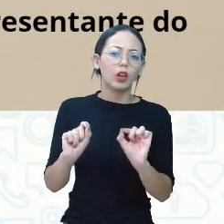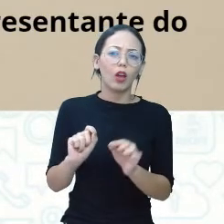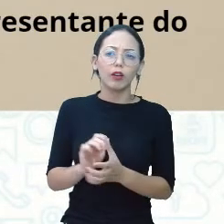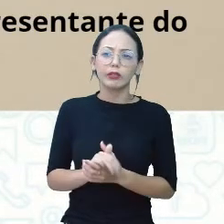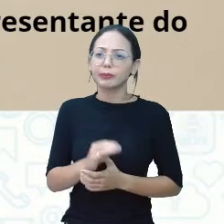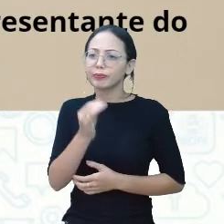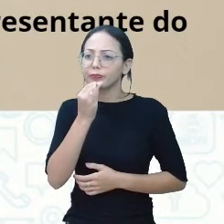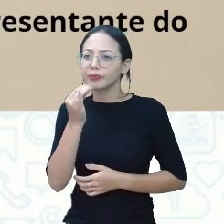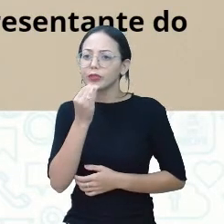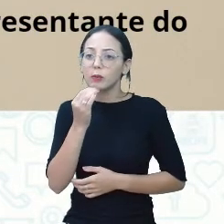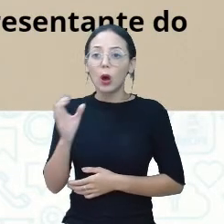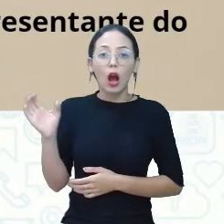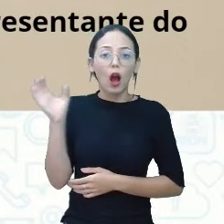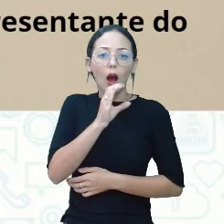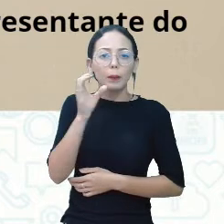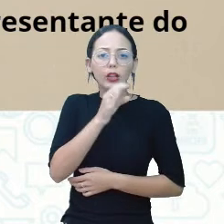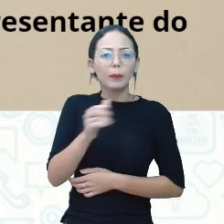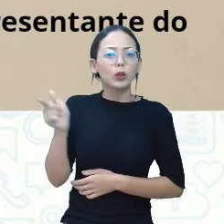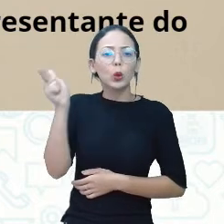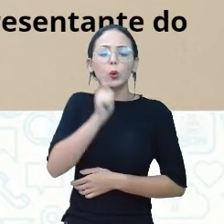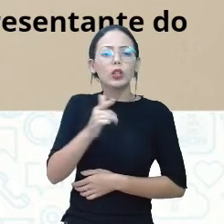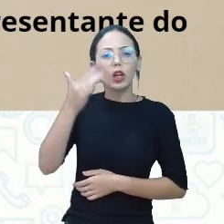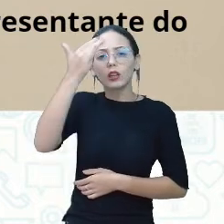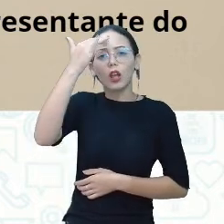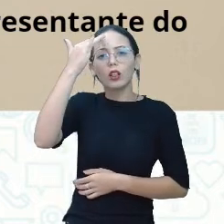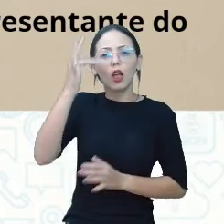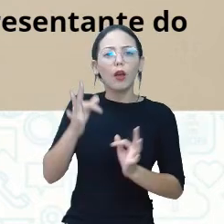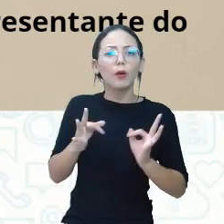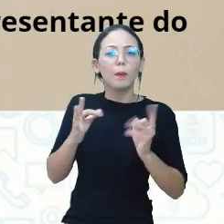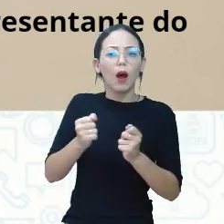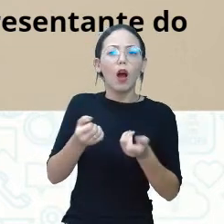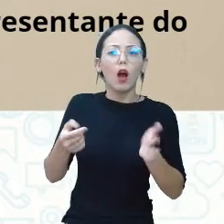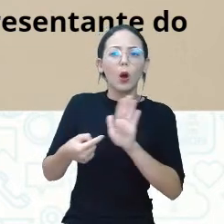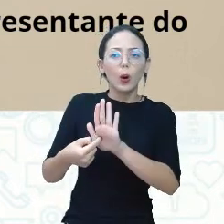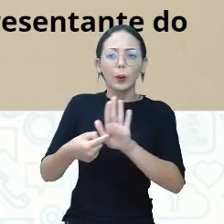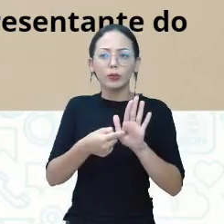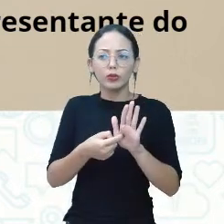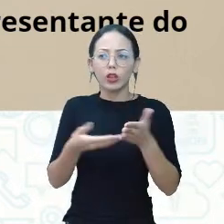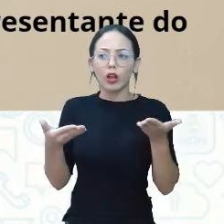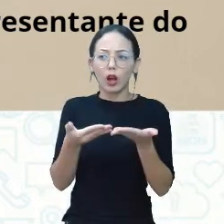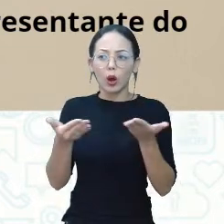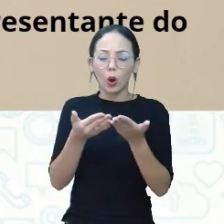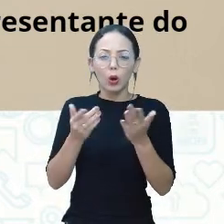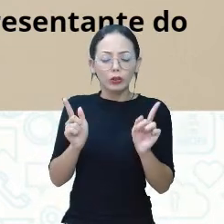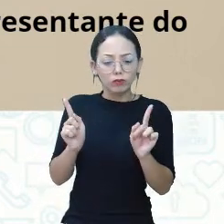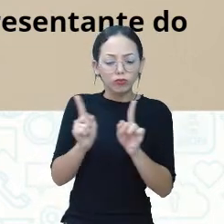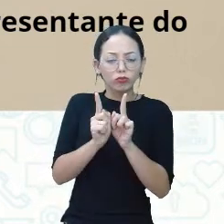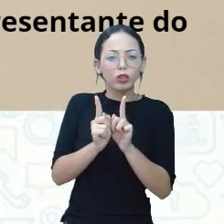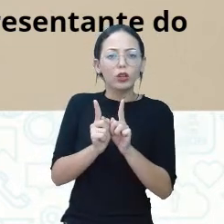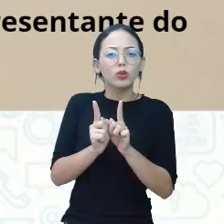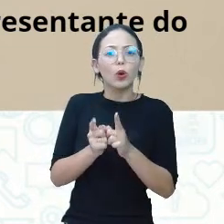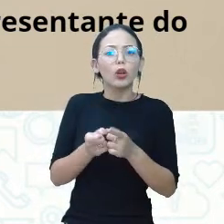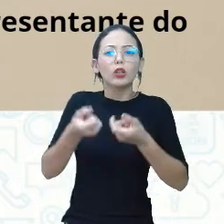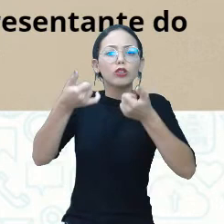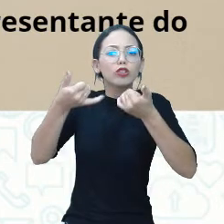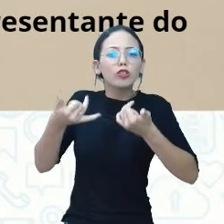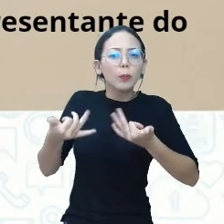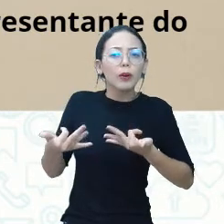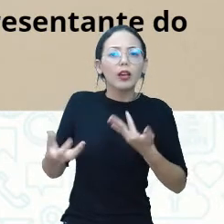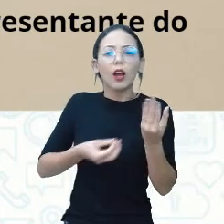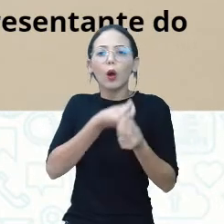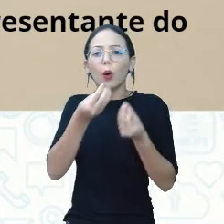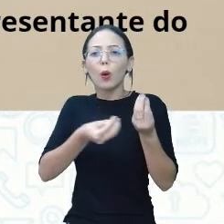Então, ele chega rapidamente às conclusões. Eu trouxe aqui um trechinho de Sherlock Holmes, em que ele vai fazer toda a descrição de como